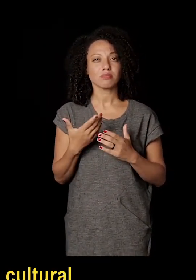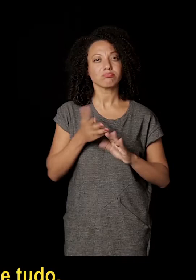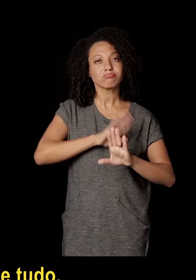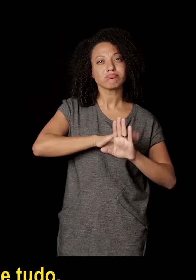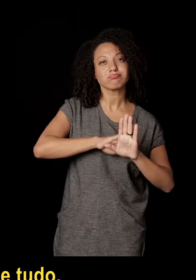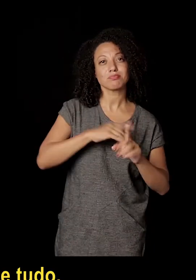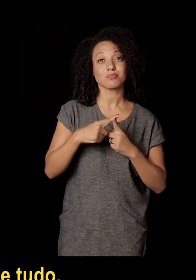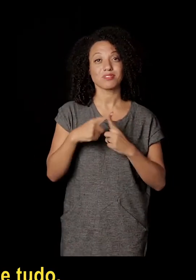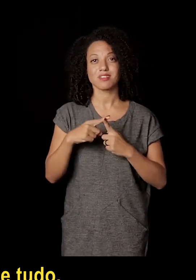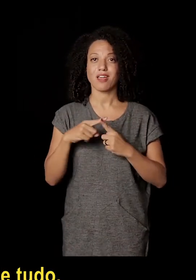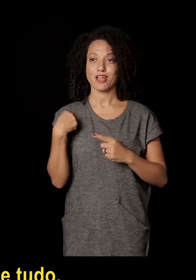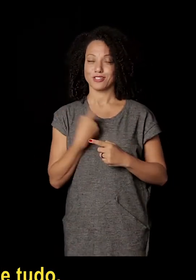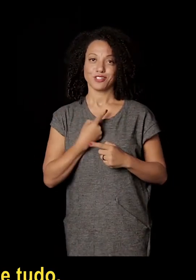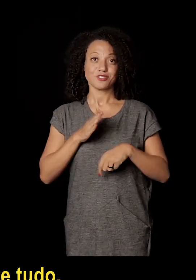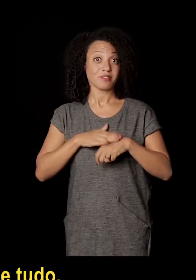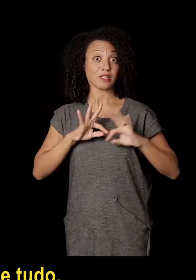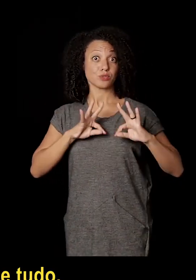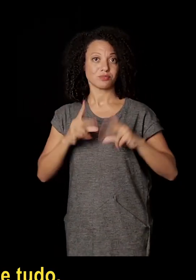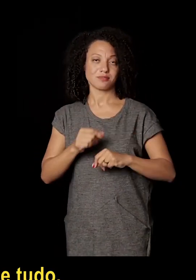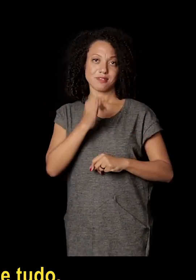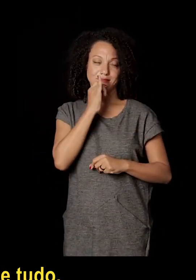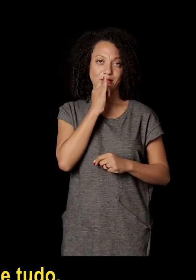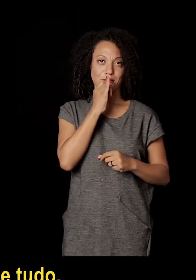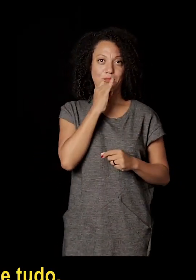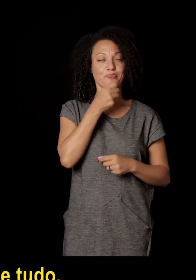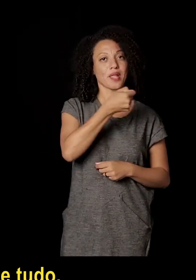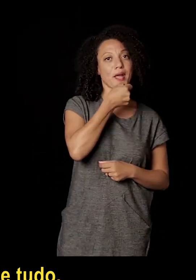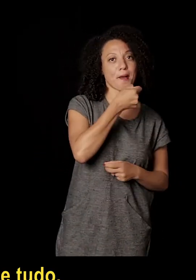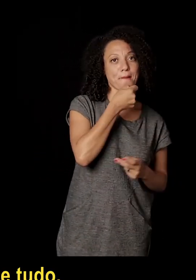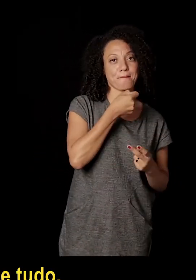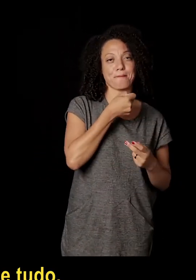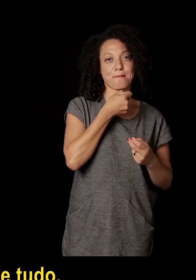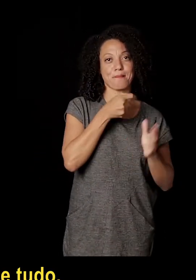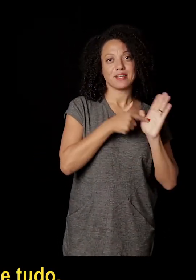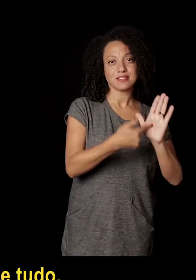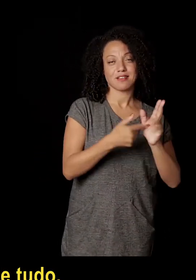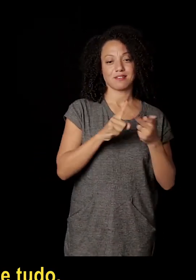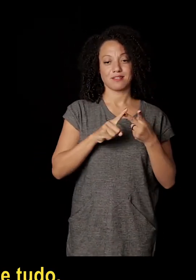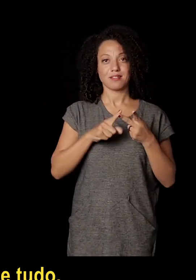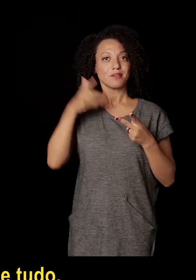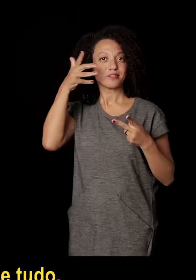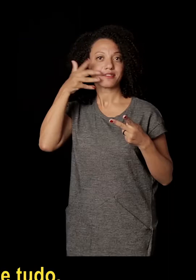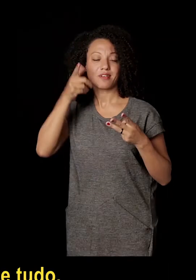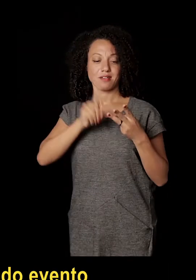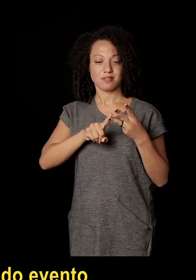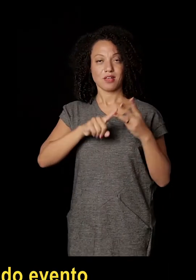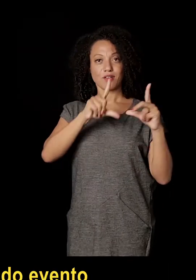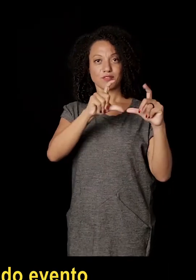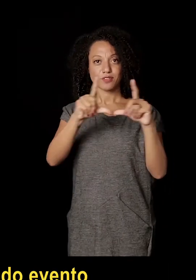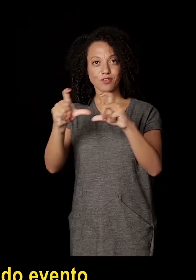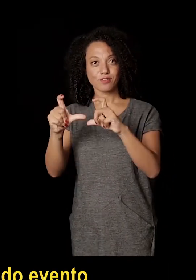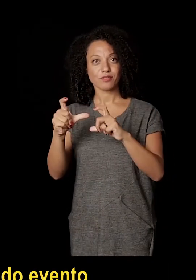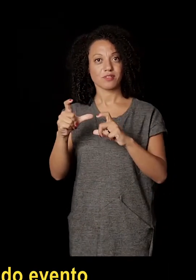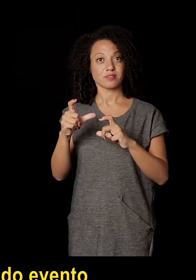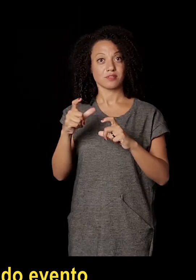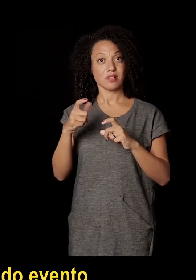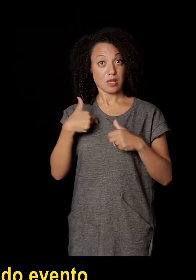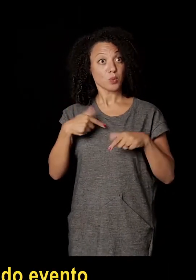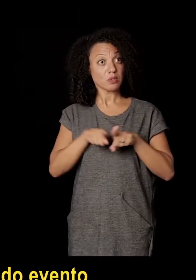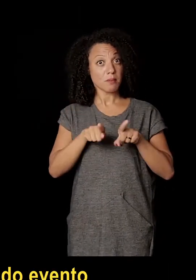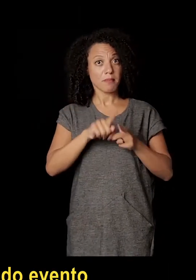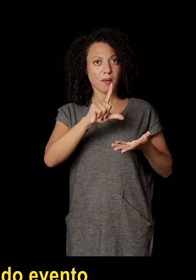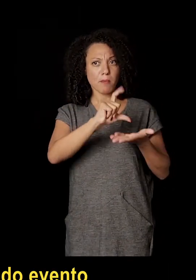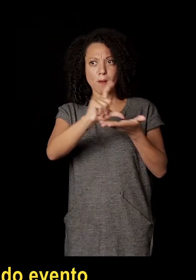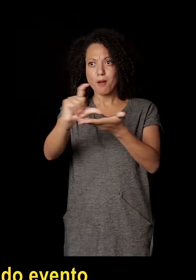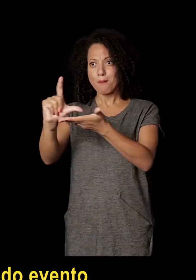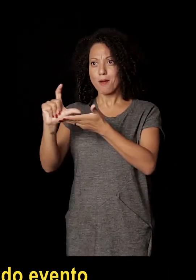gente faz um pouco de tudo, apresenta, fala, fotografa. Eu estou fazendo algumas fotos do evento também